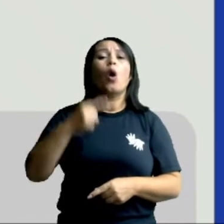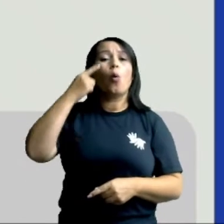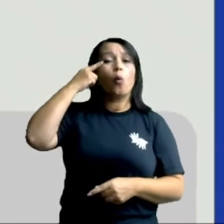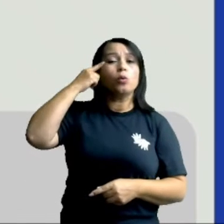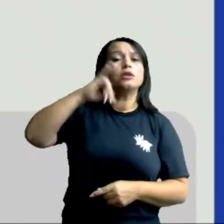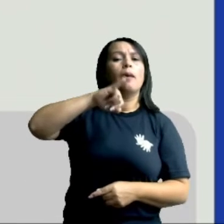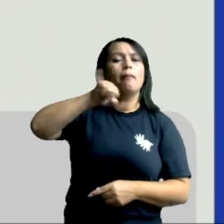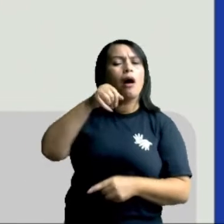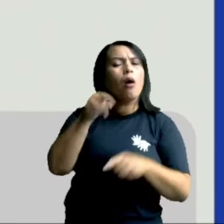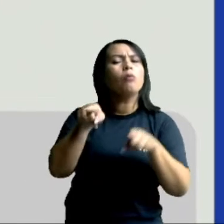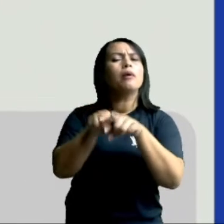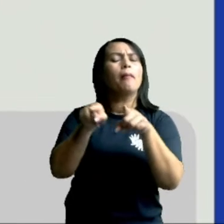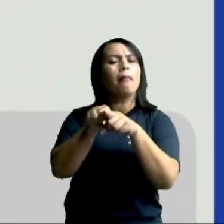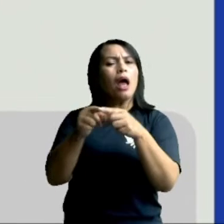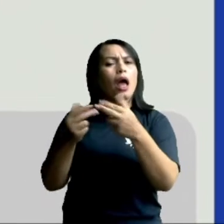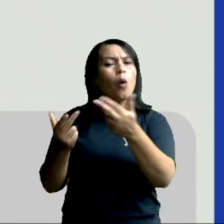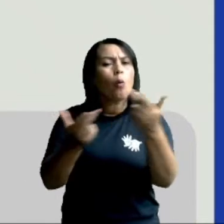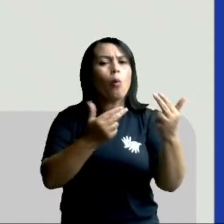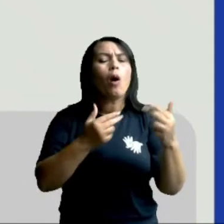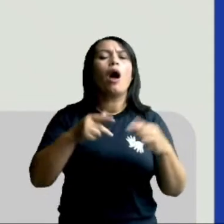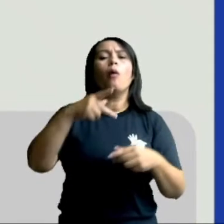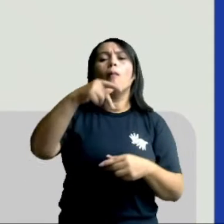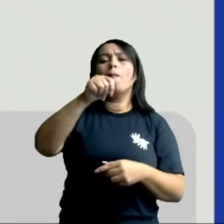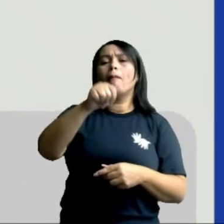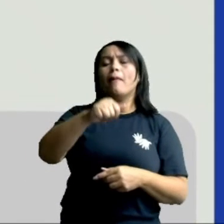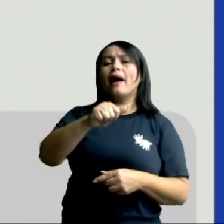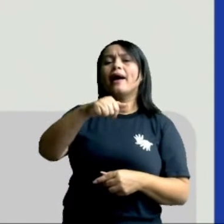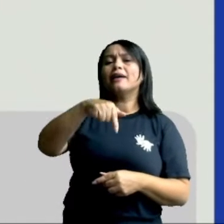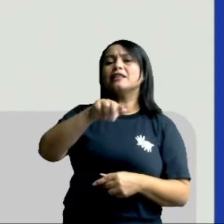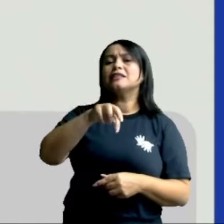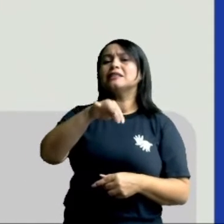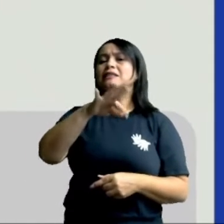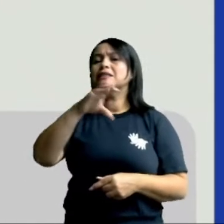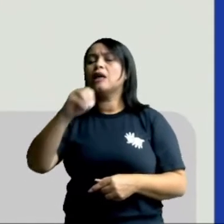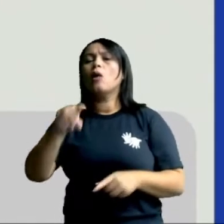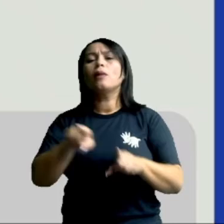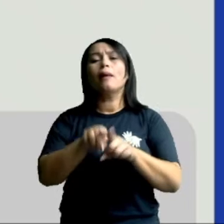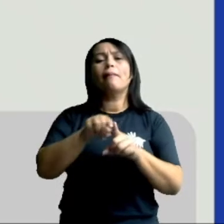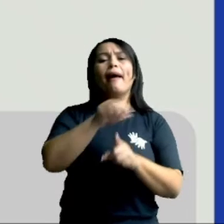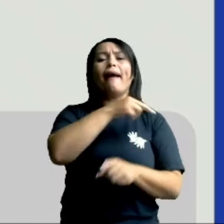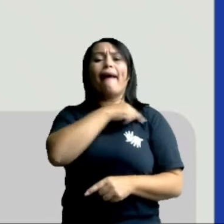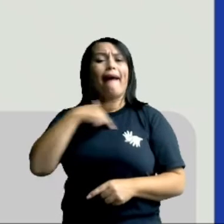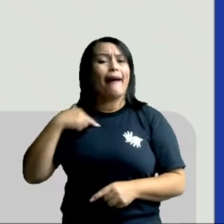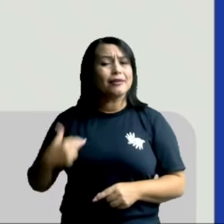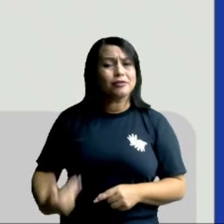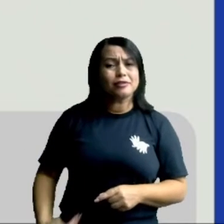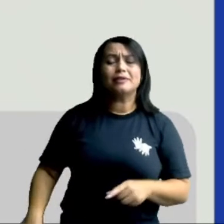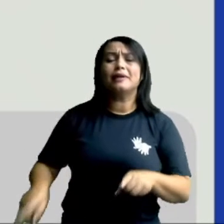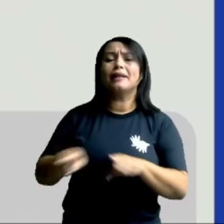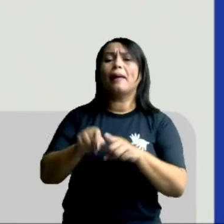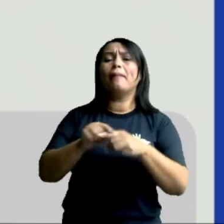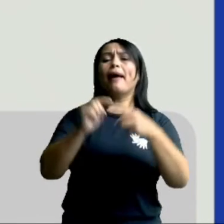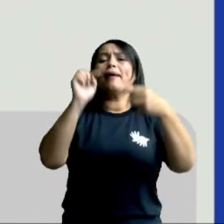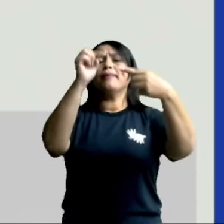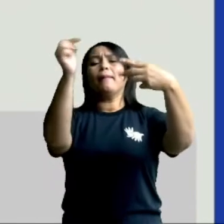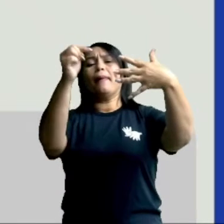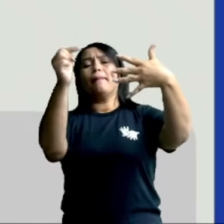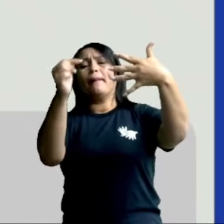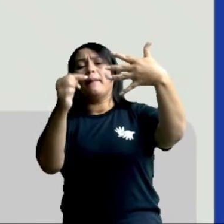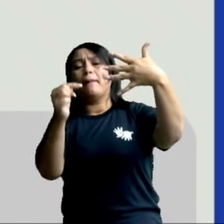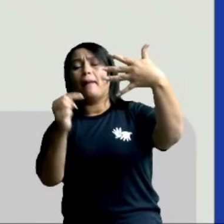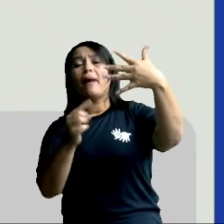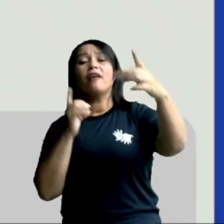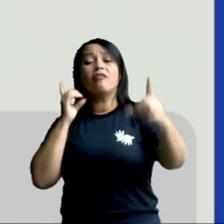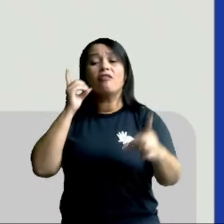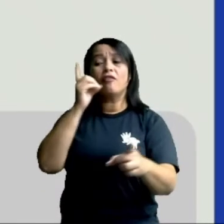o mesmo pensamento, o Paquistão, a China. E aí a gente vai descendo a tabela e